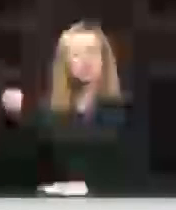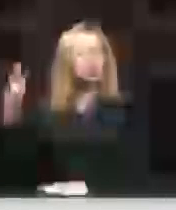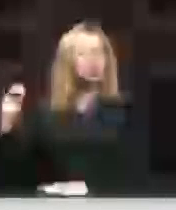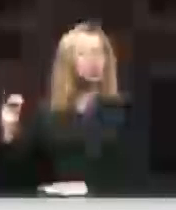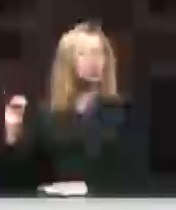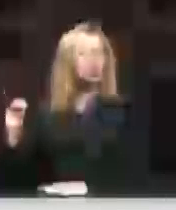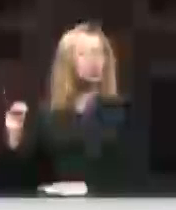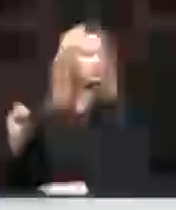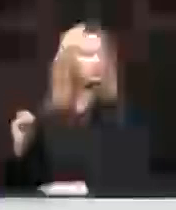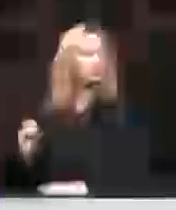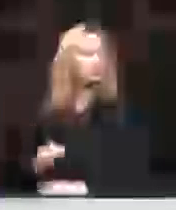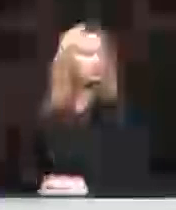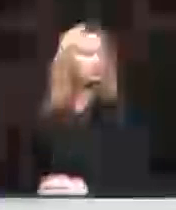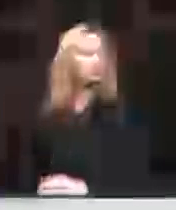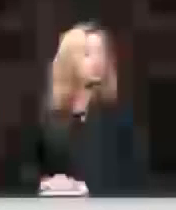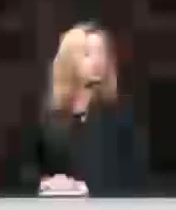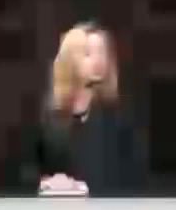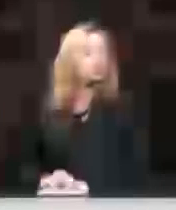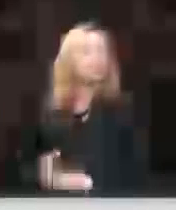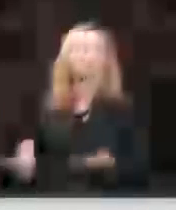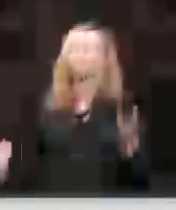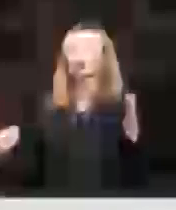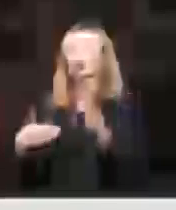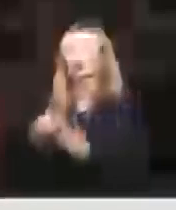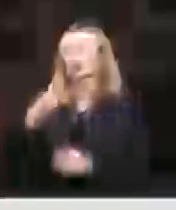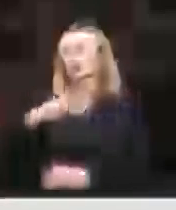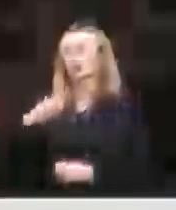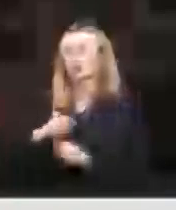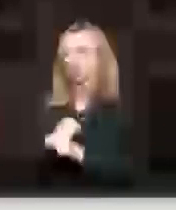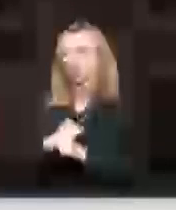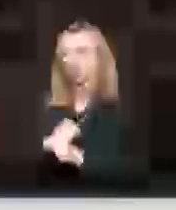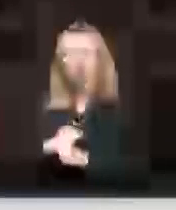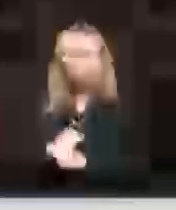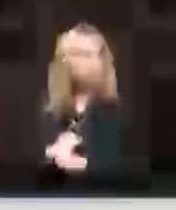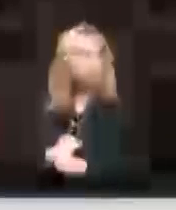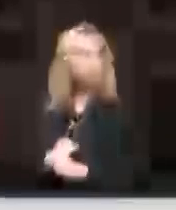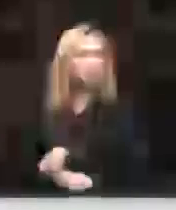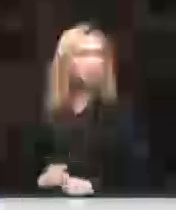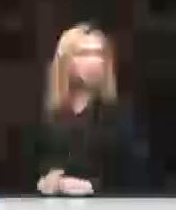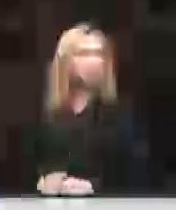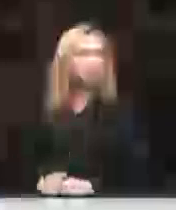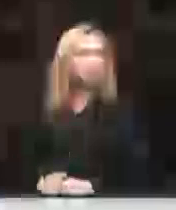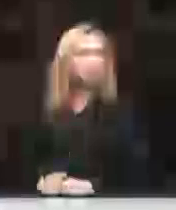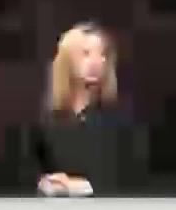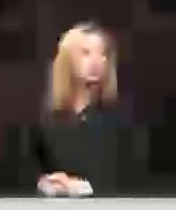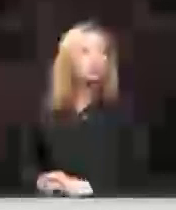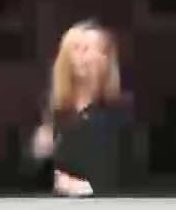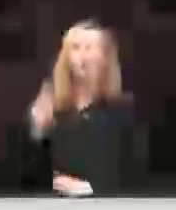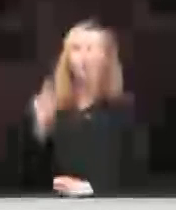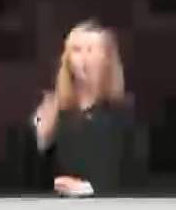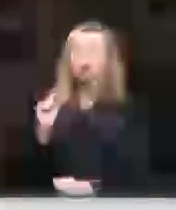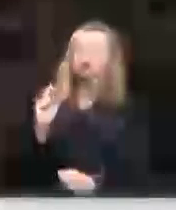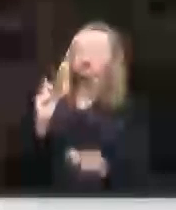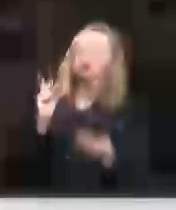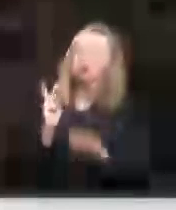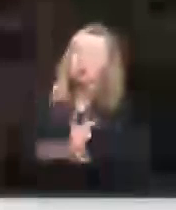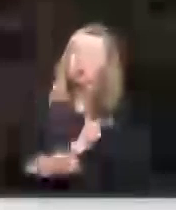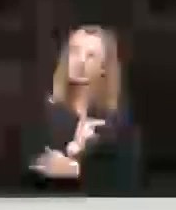olha que nos últimos 30 anos, o que já houve de venda de